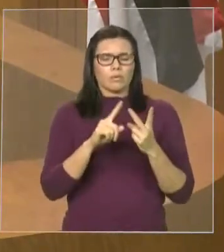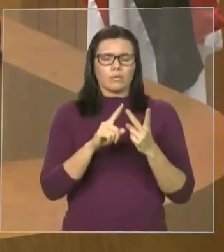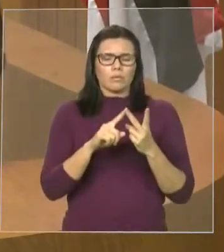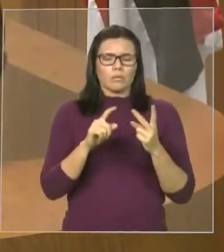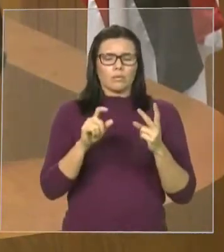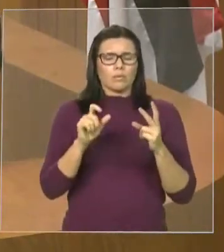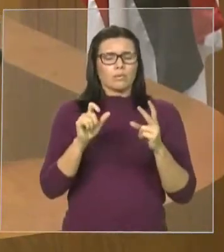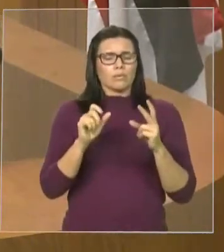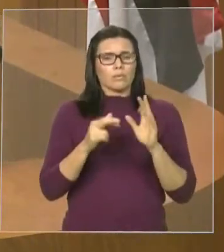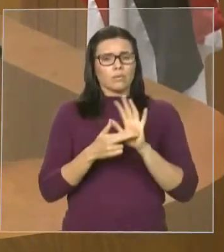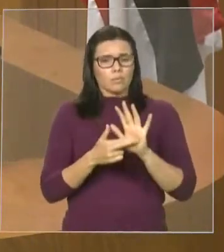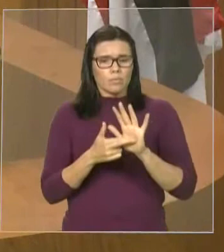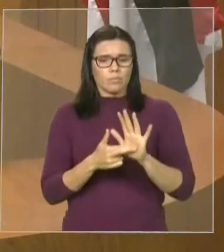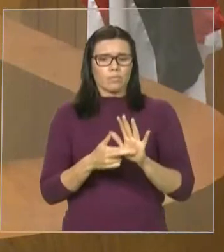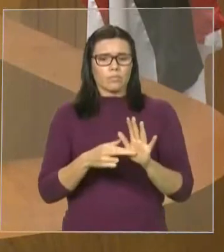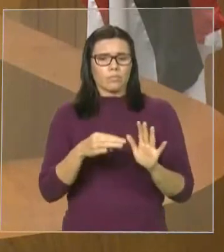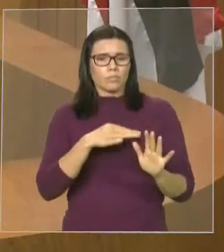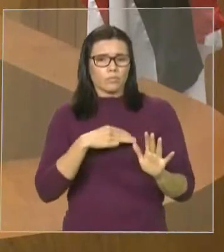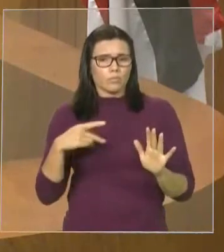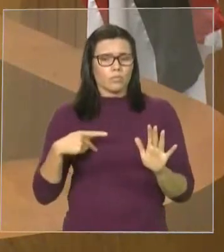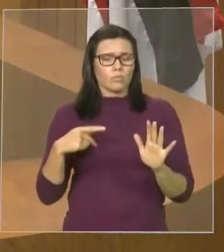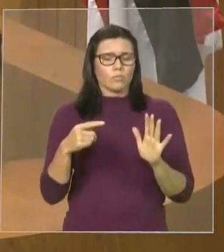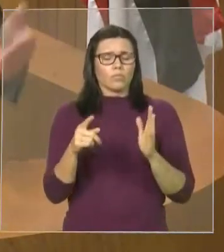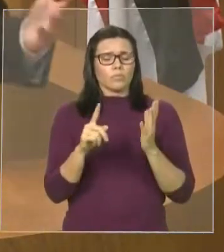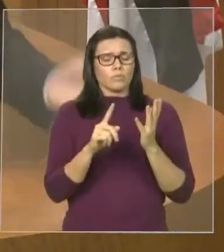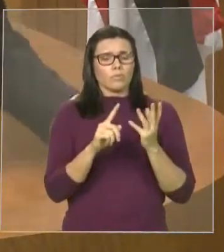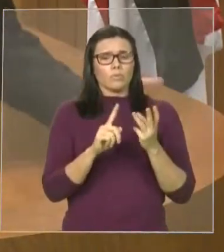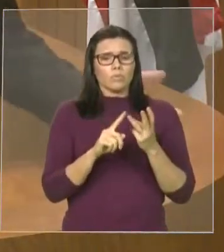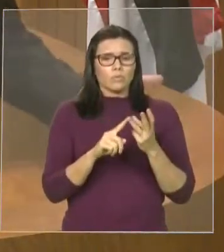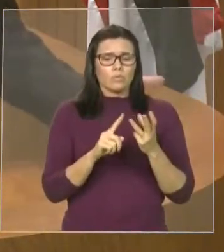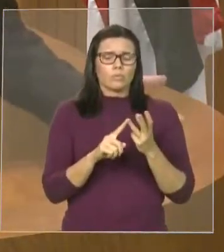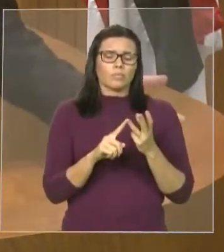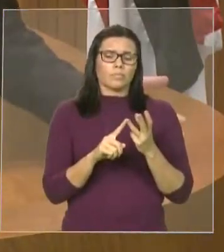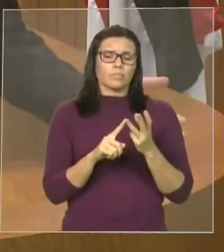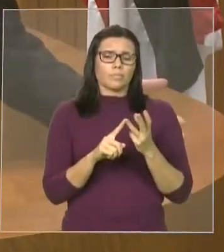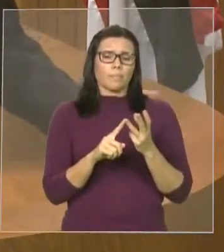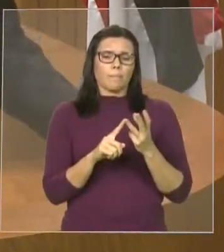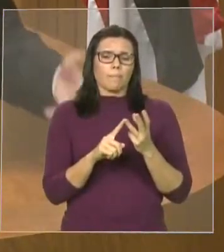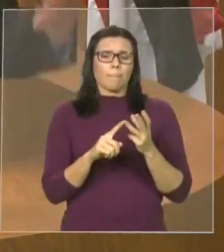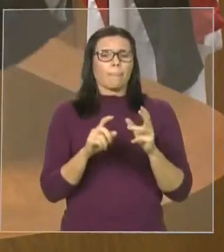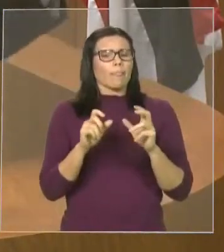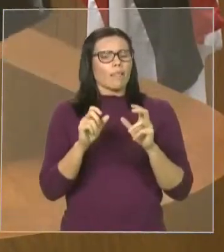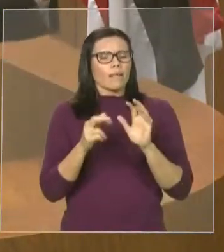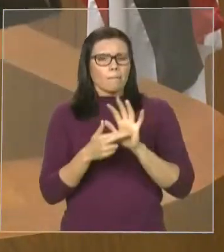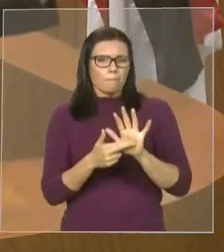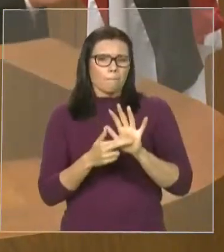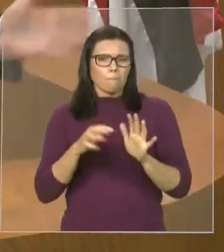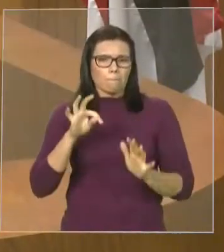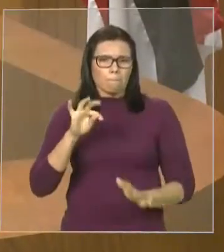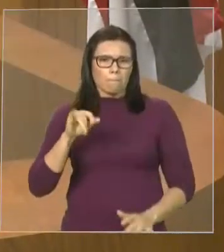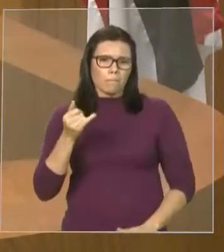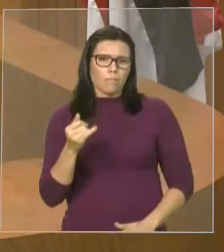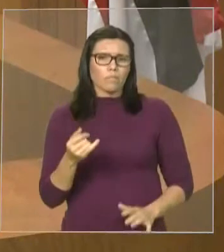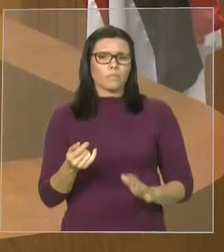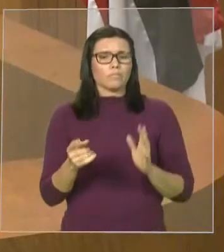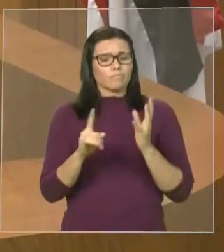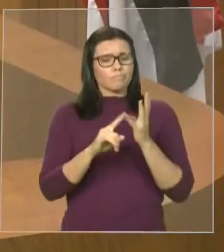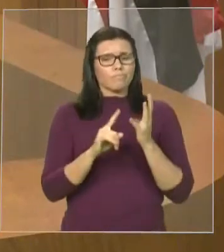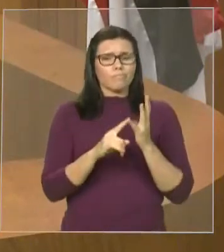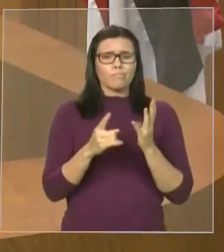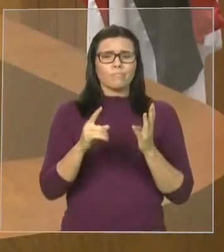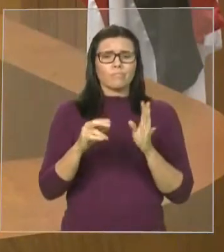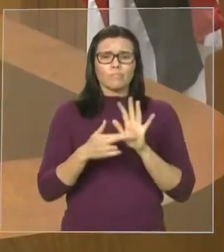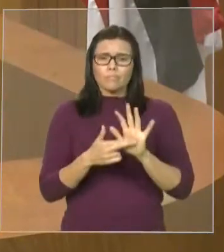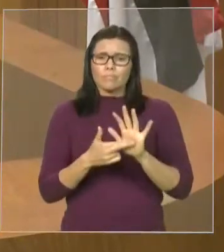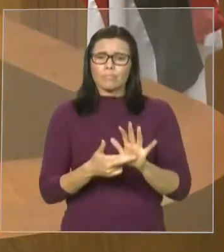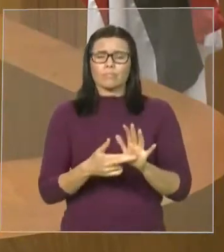do representante dos policiais militares? Eu queria entender o porquê, sinceramente.